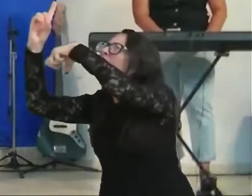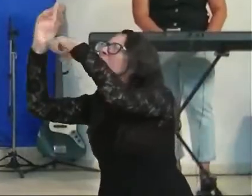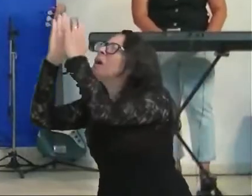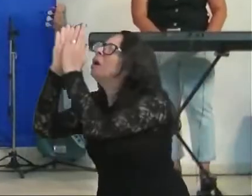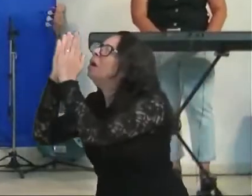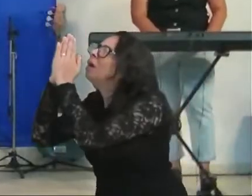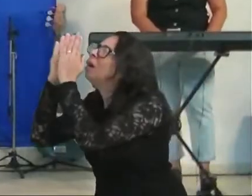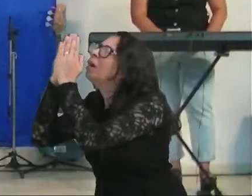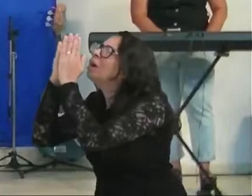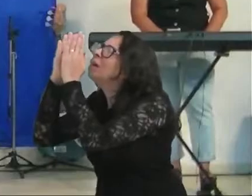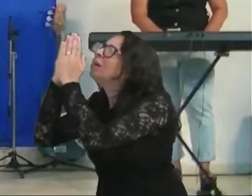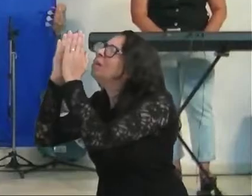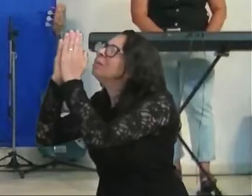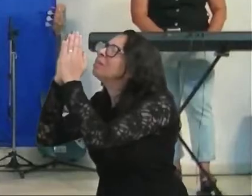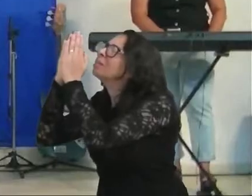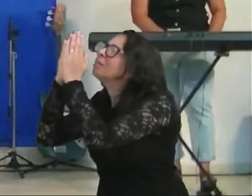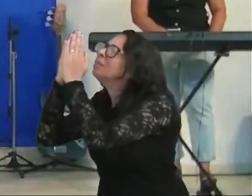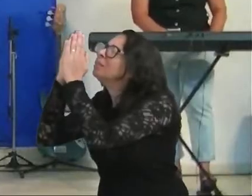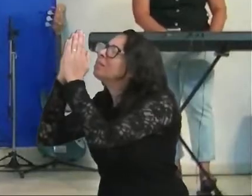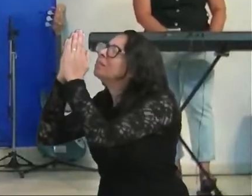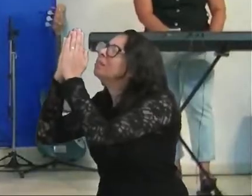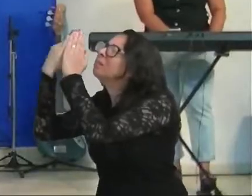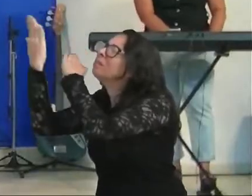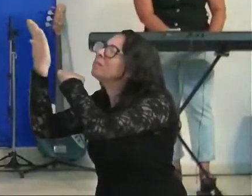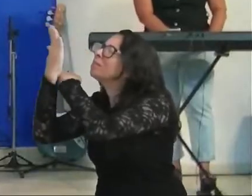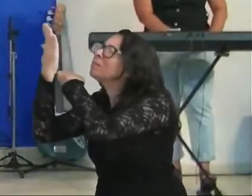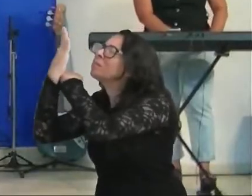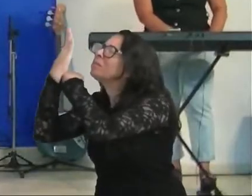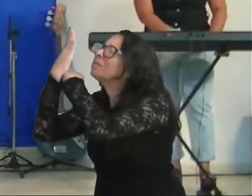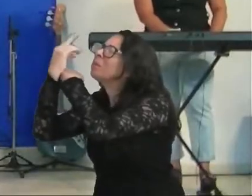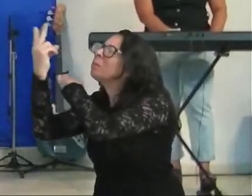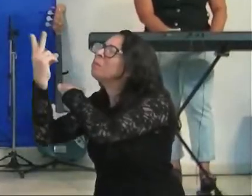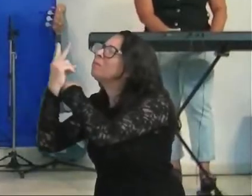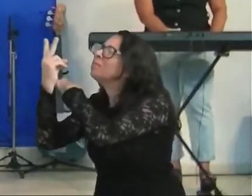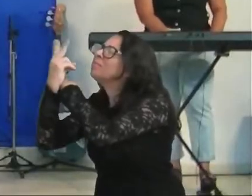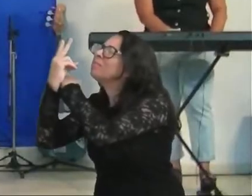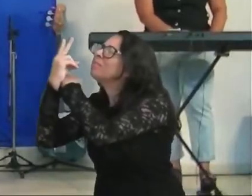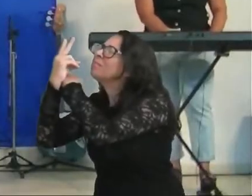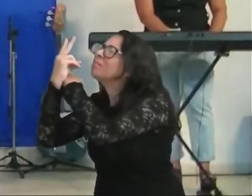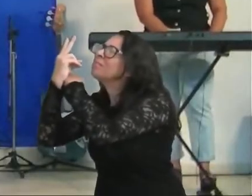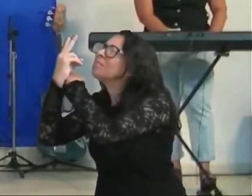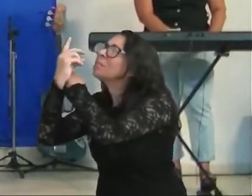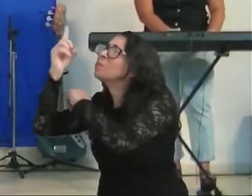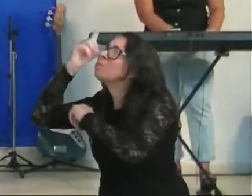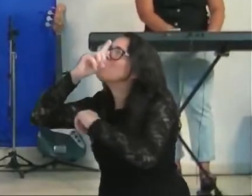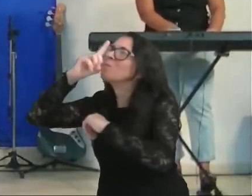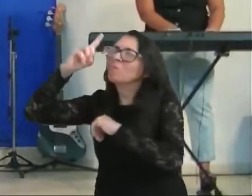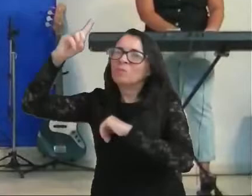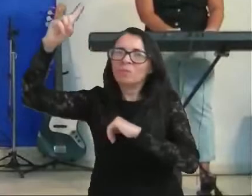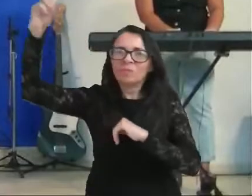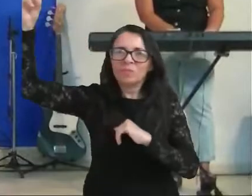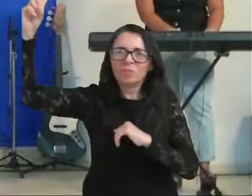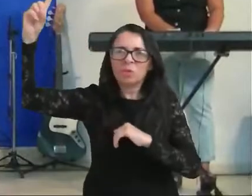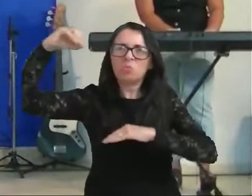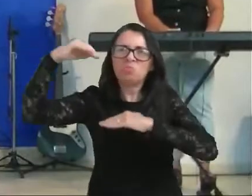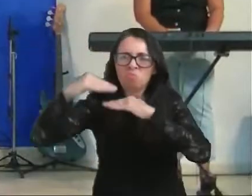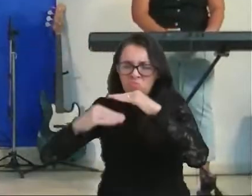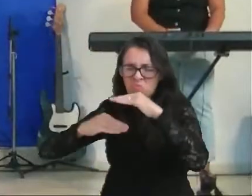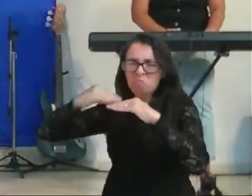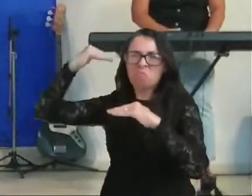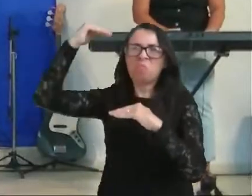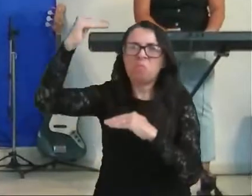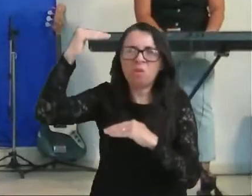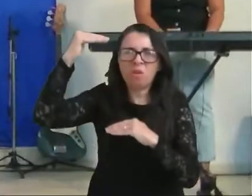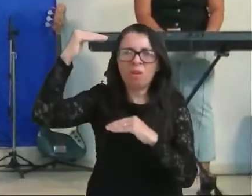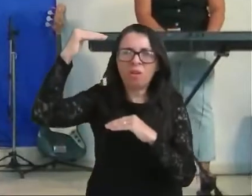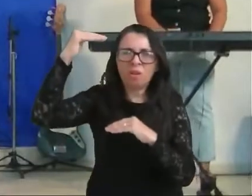não são maiores que o meu Deus e não vão me